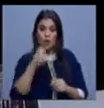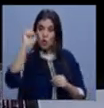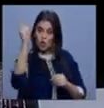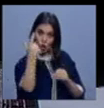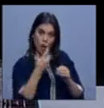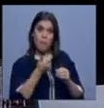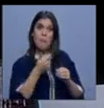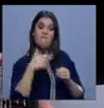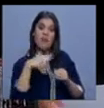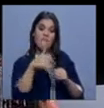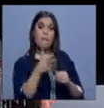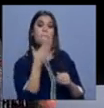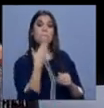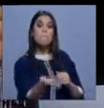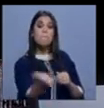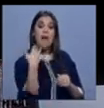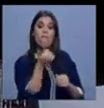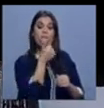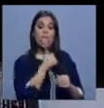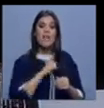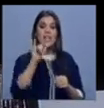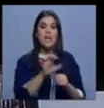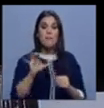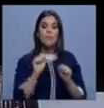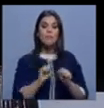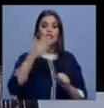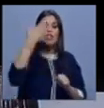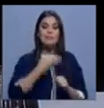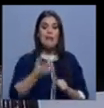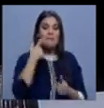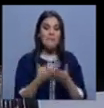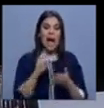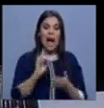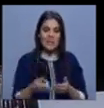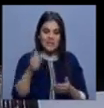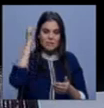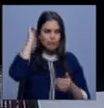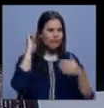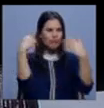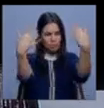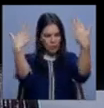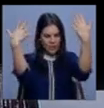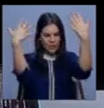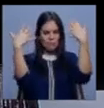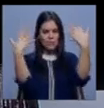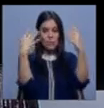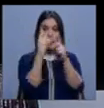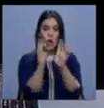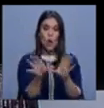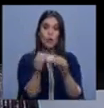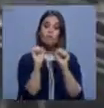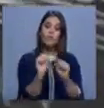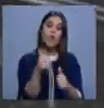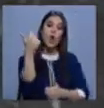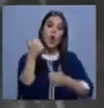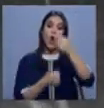vermelha. Miguel, qual é a imagem da semana? A imagem da semana é dar um voto de parabéns. Há um